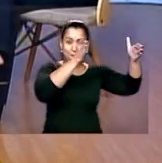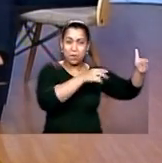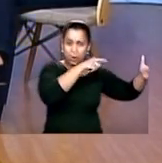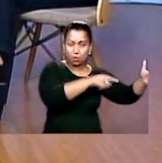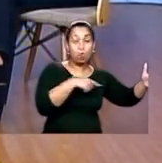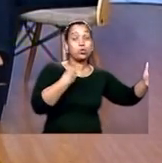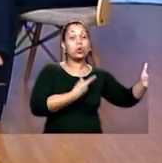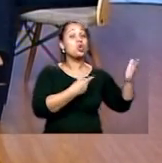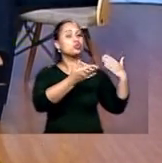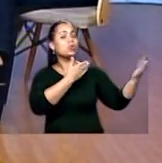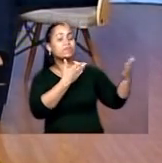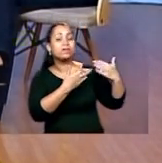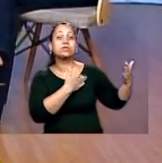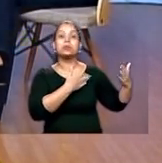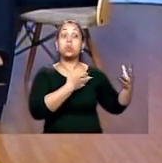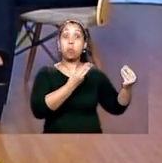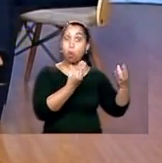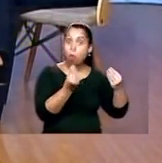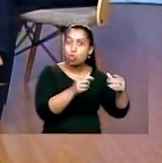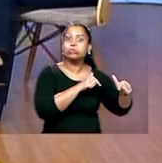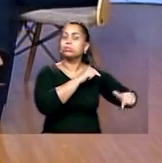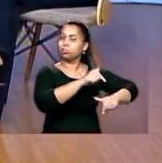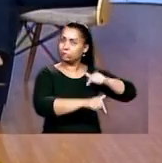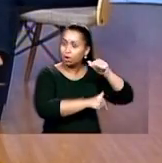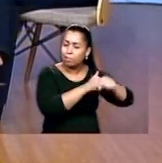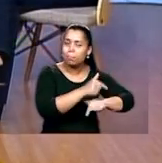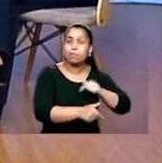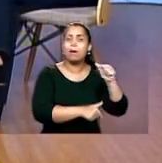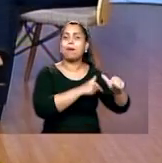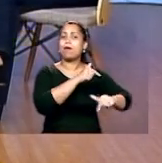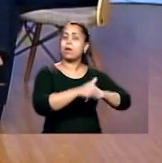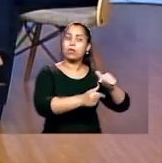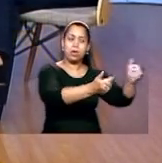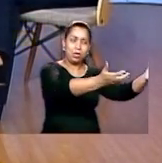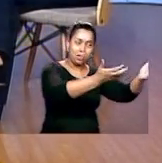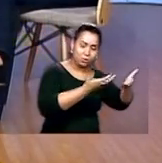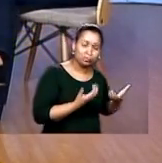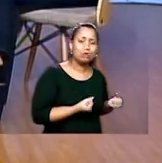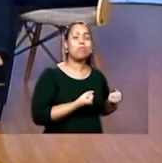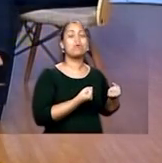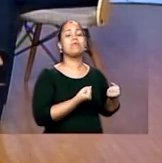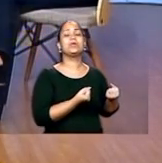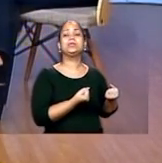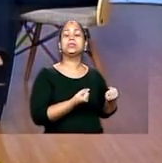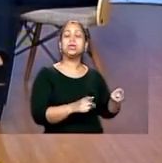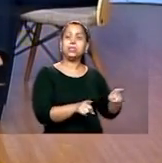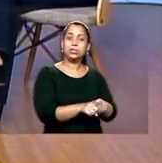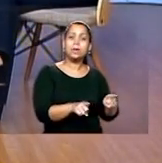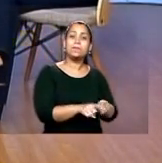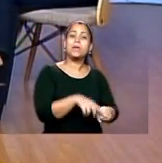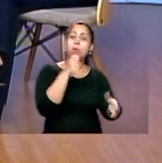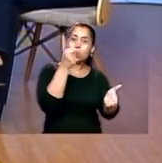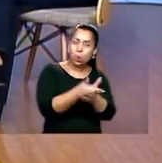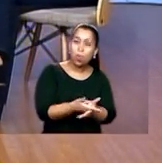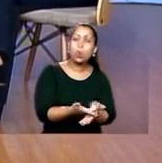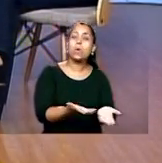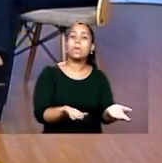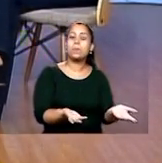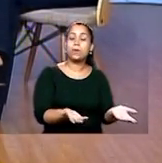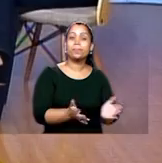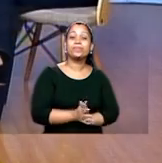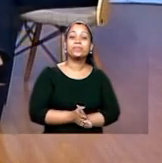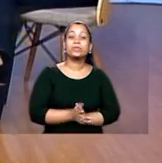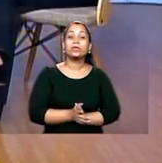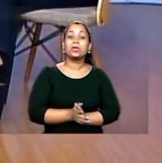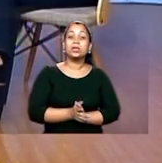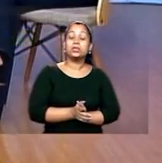comentando como é extenso o trabalho de vocês. Vocês recebem, então, doações e também fazem a aquisição, e, enfim,